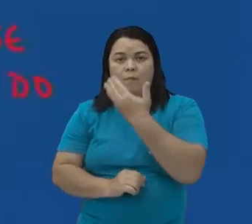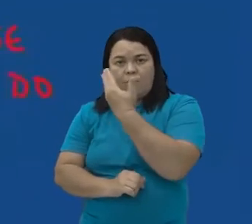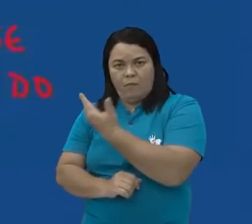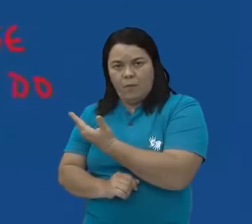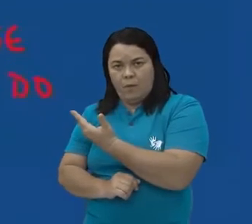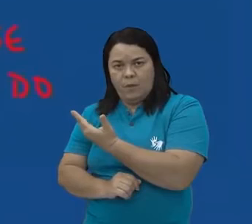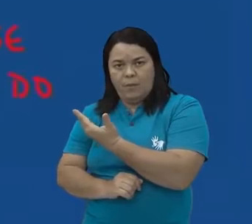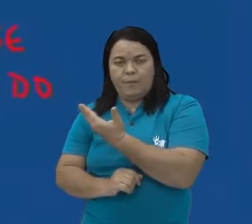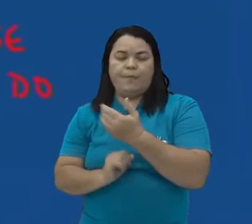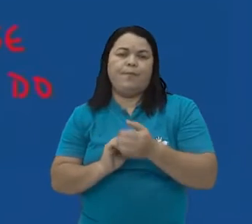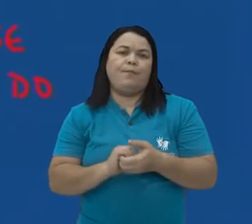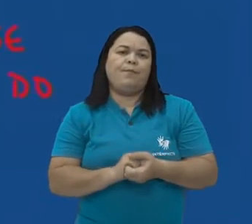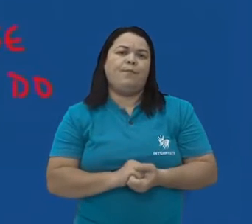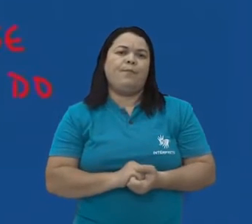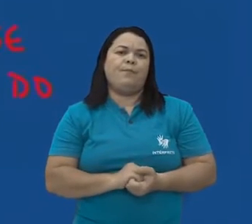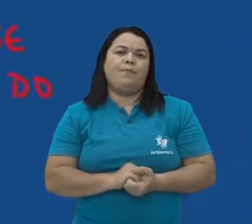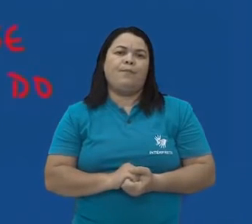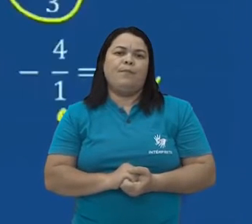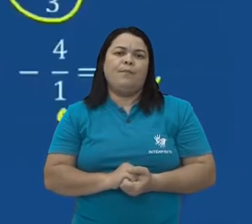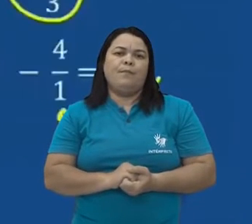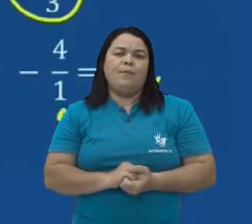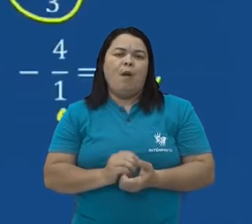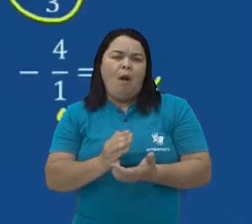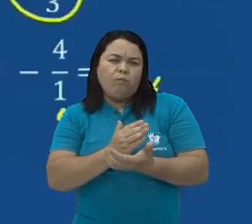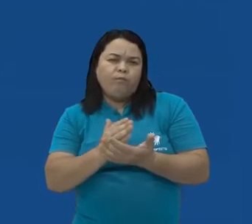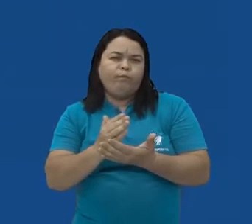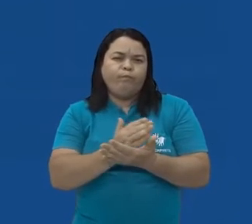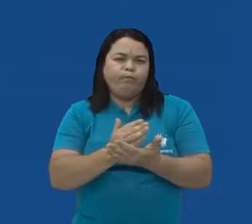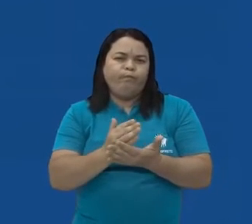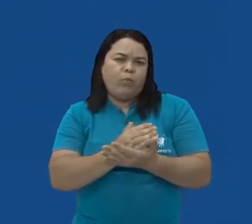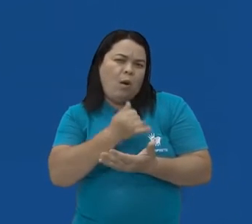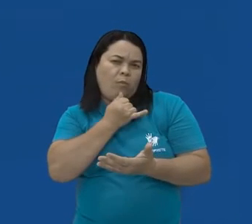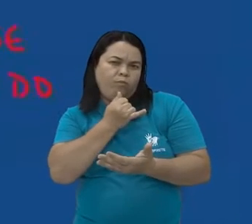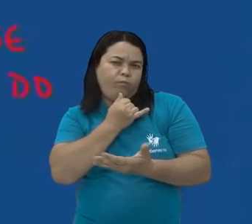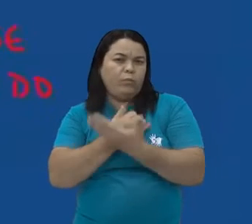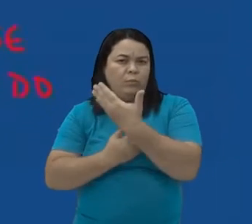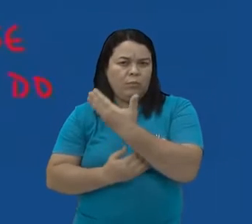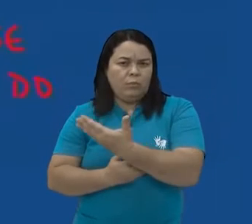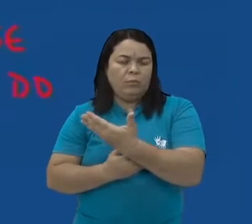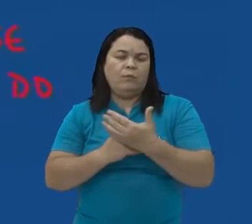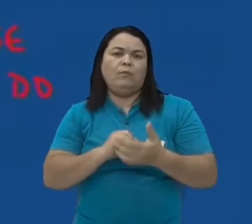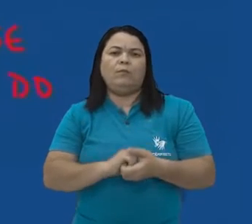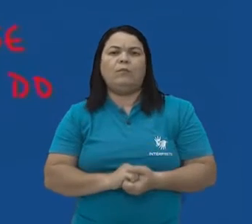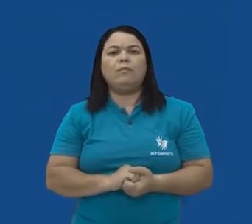reparem. Nós temos aqui, então, alguns exemplos